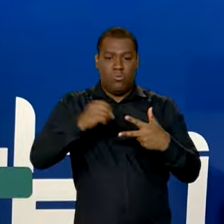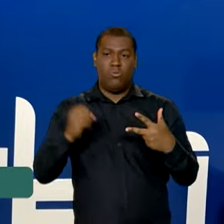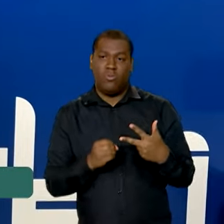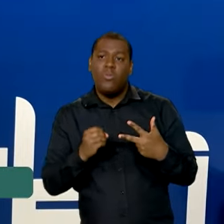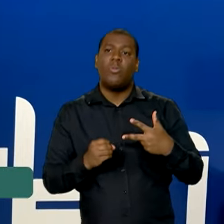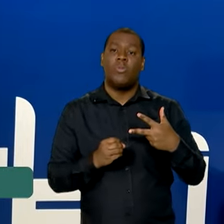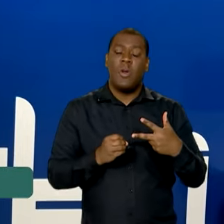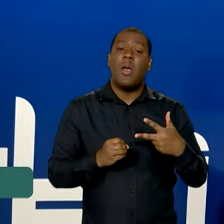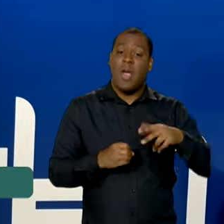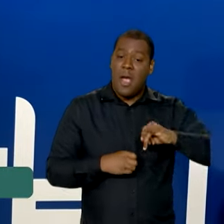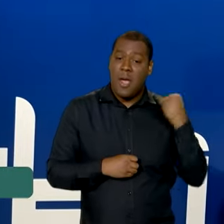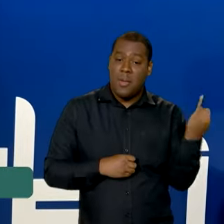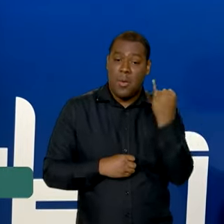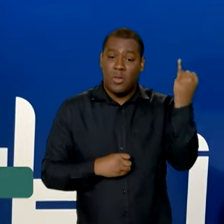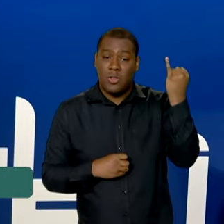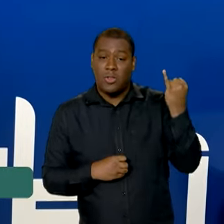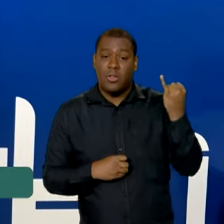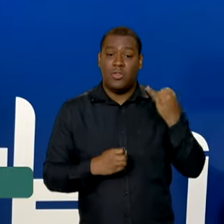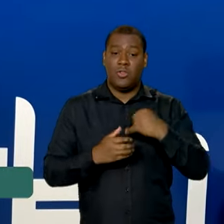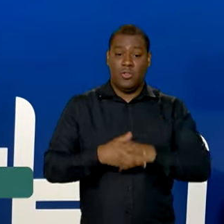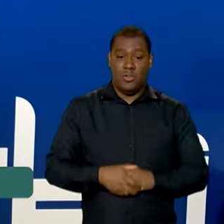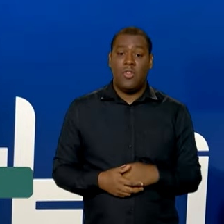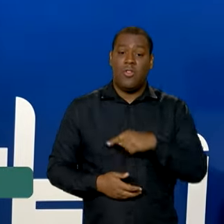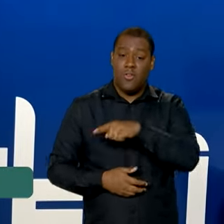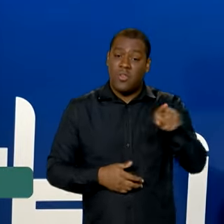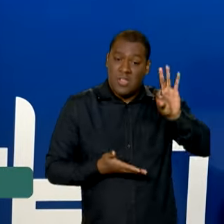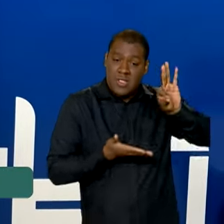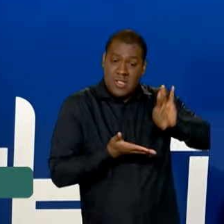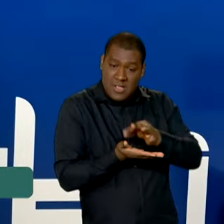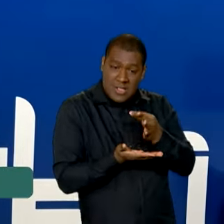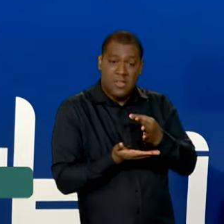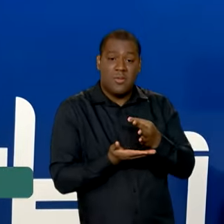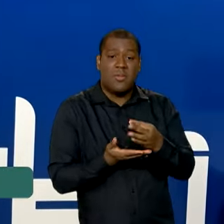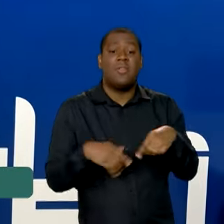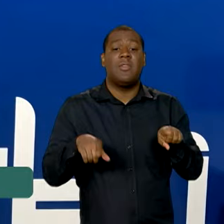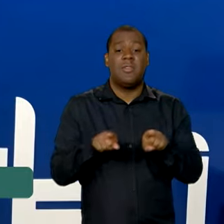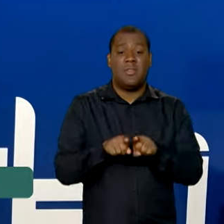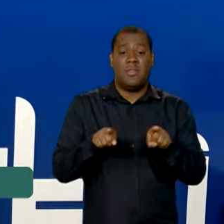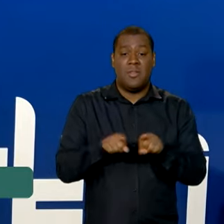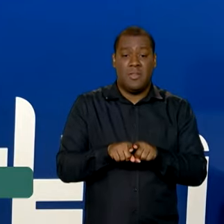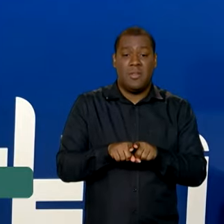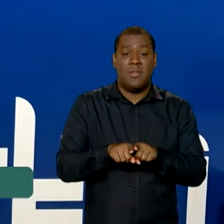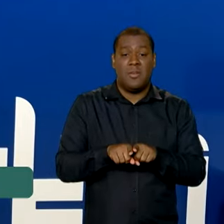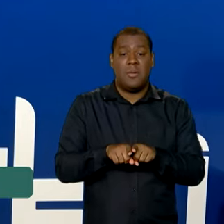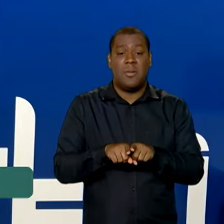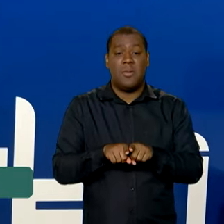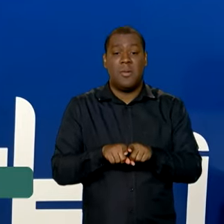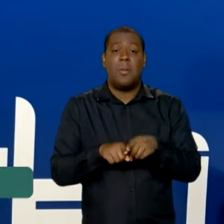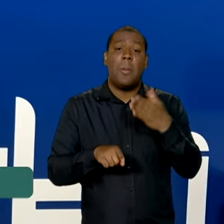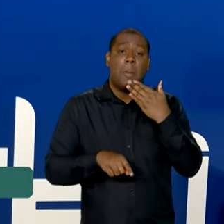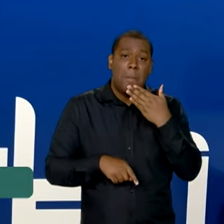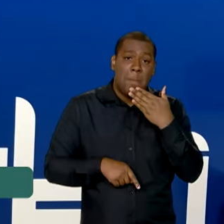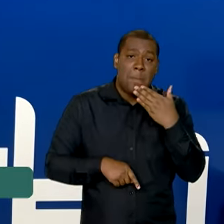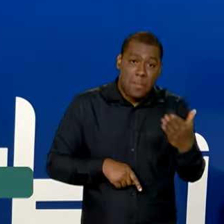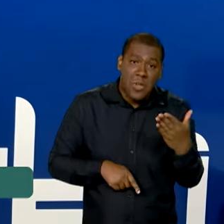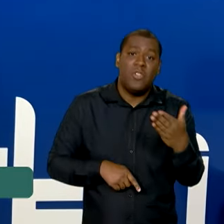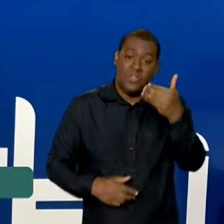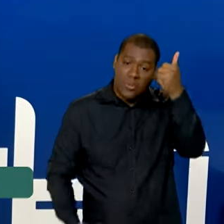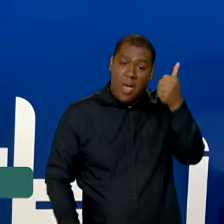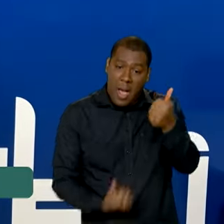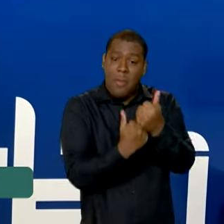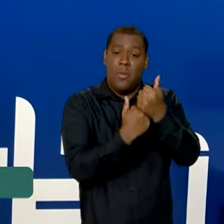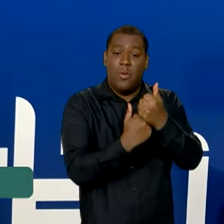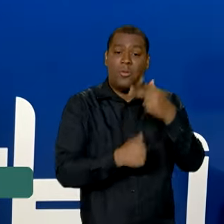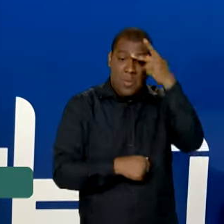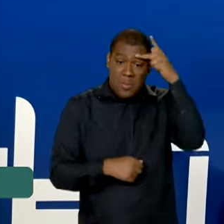período onde você solicita, né, realiza a sua inscrição e, ao mesmo tempo, solicita qualquer tipo de tratamento especializado. Então, as